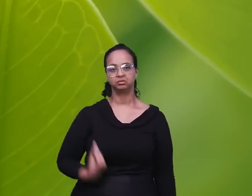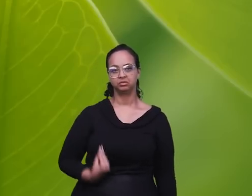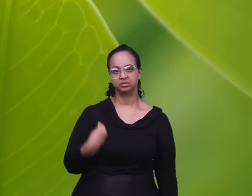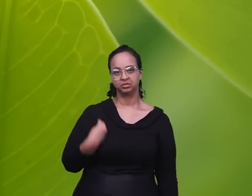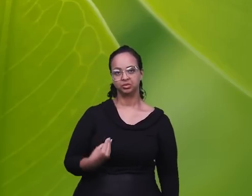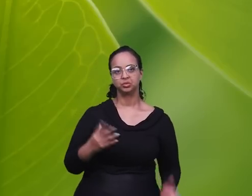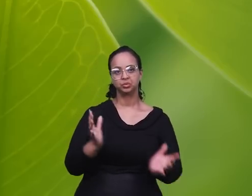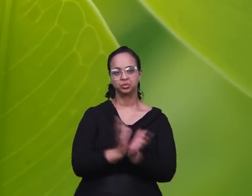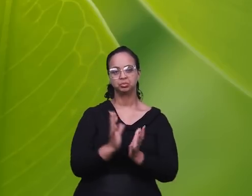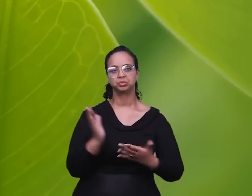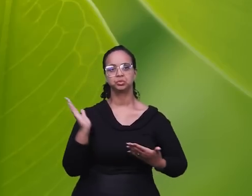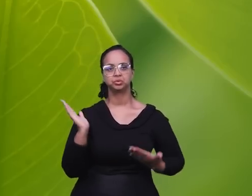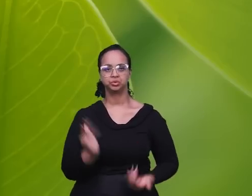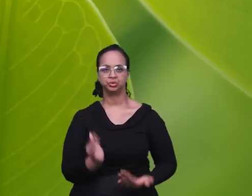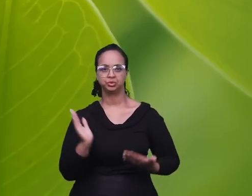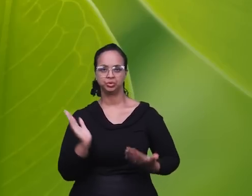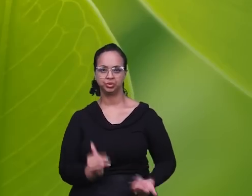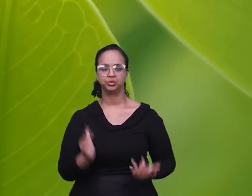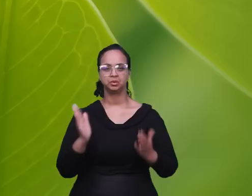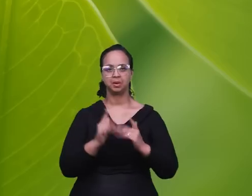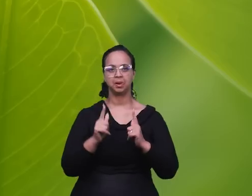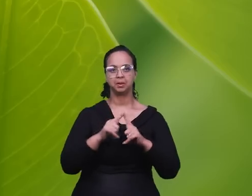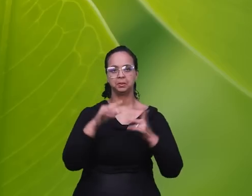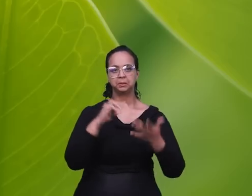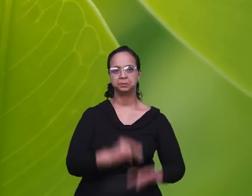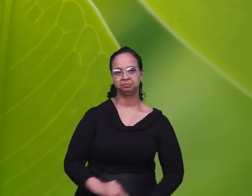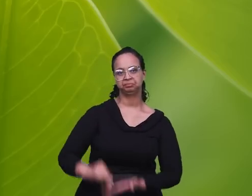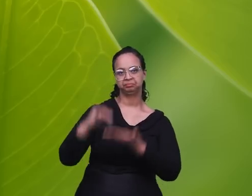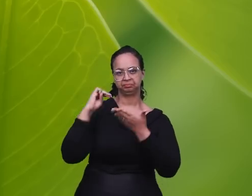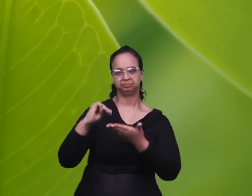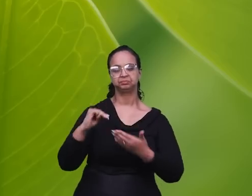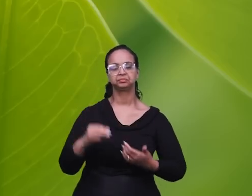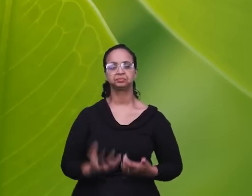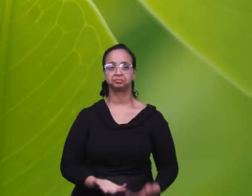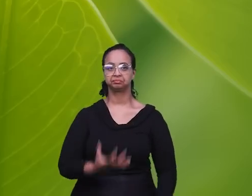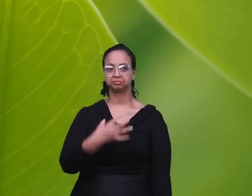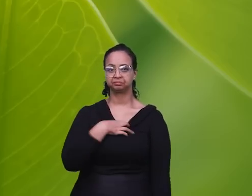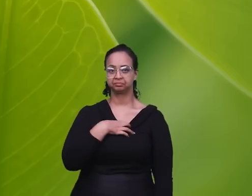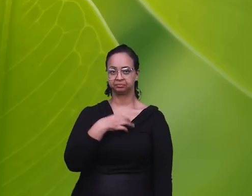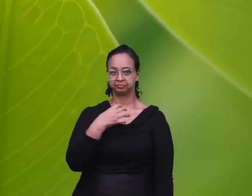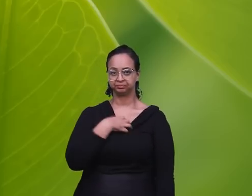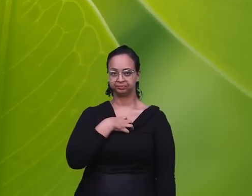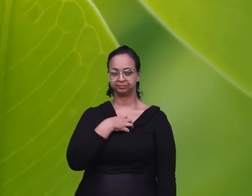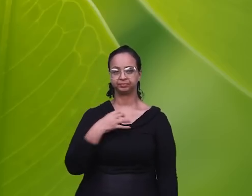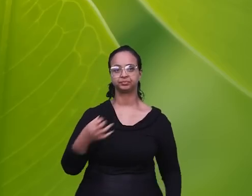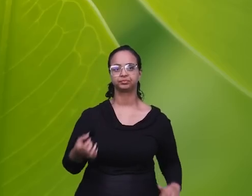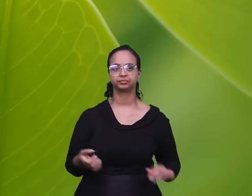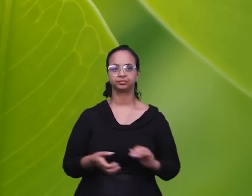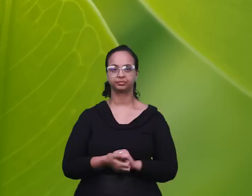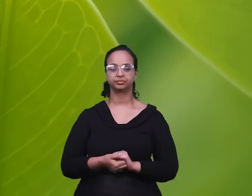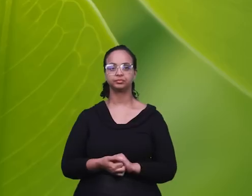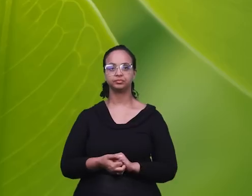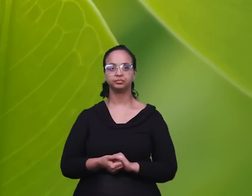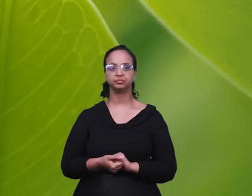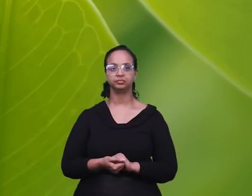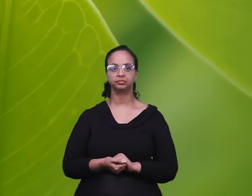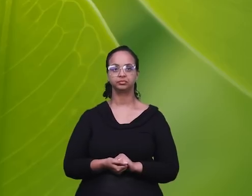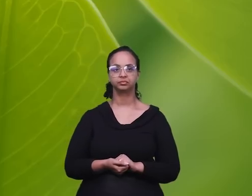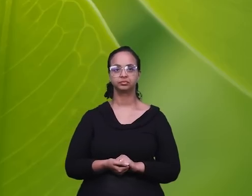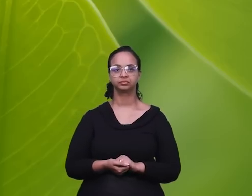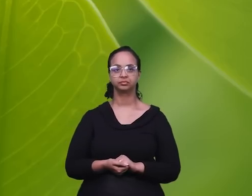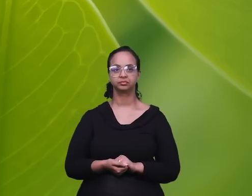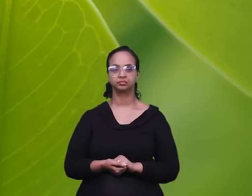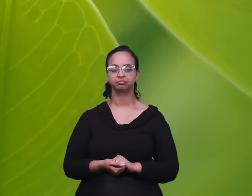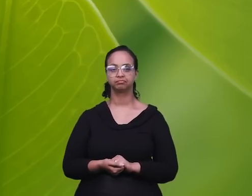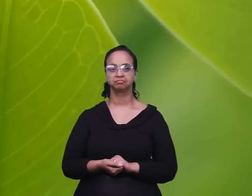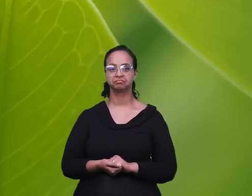parte do grupo de jovens da Igreja Cristã Maranata no Pequion, ministério do pastor Jorge Moura,